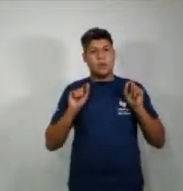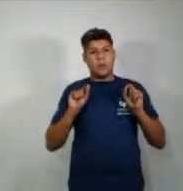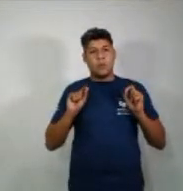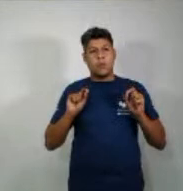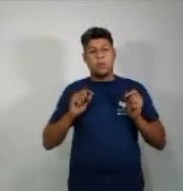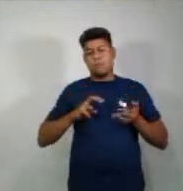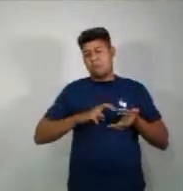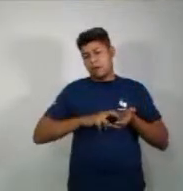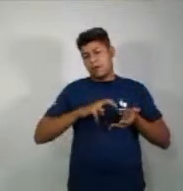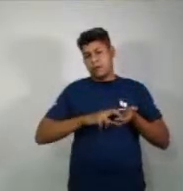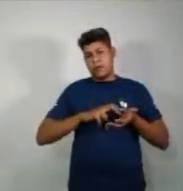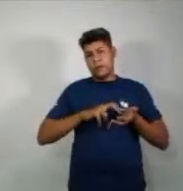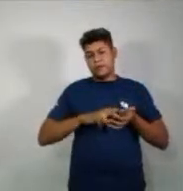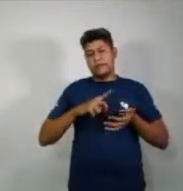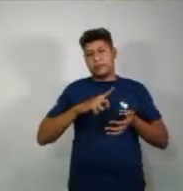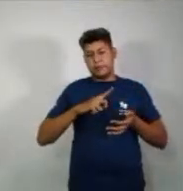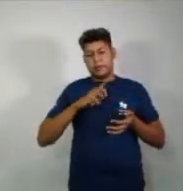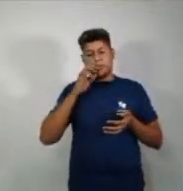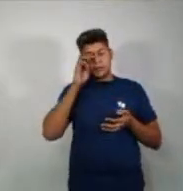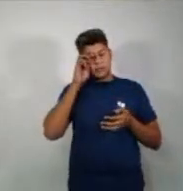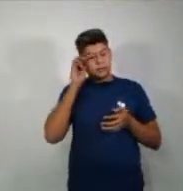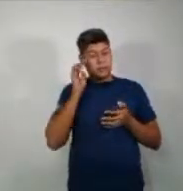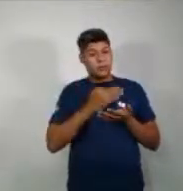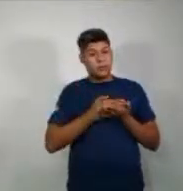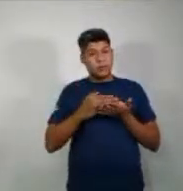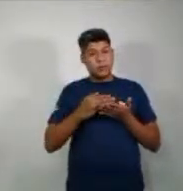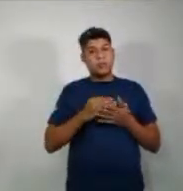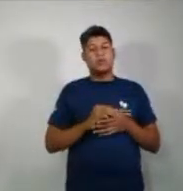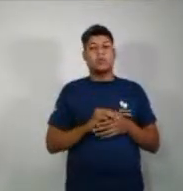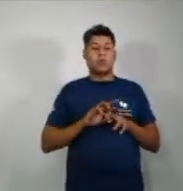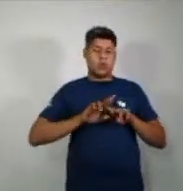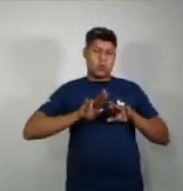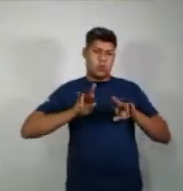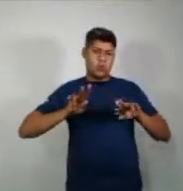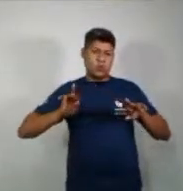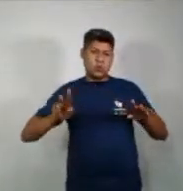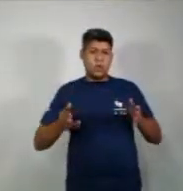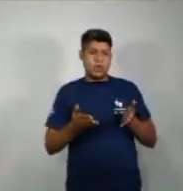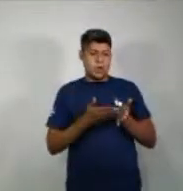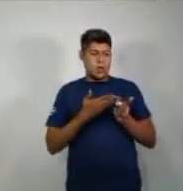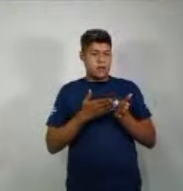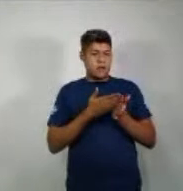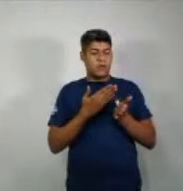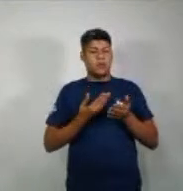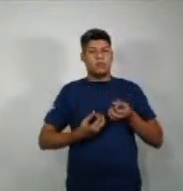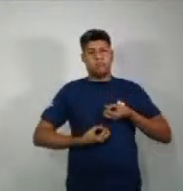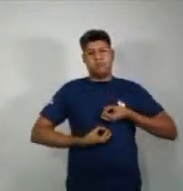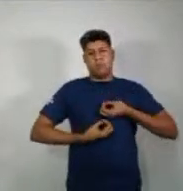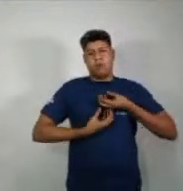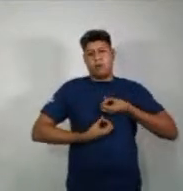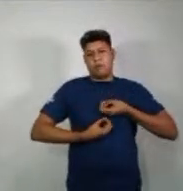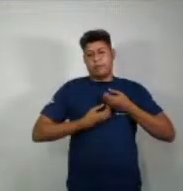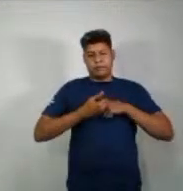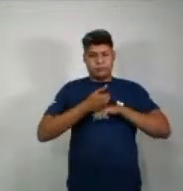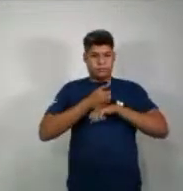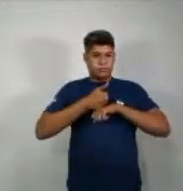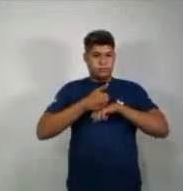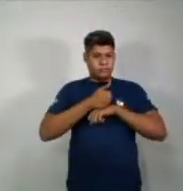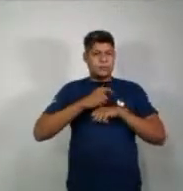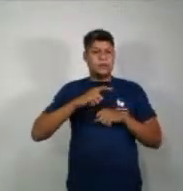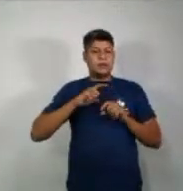Manhã. Ele começou a receber na Hungria diversos livros de poetas, que é uma coisa linda também de pensar, né? Falou: olha, tem